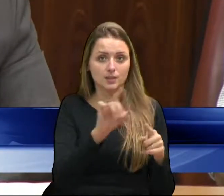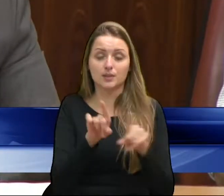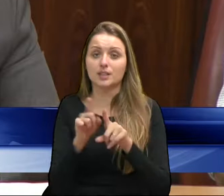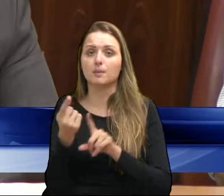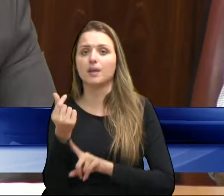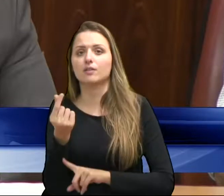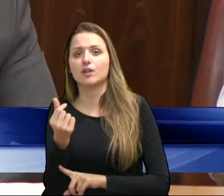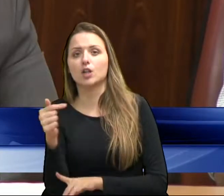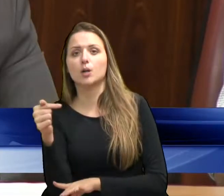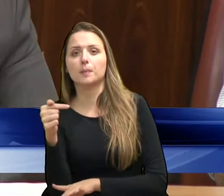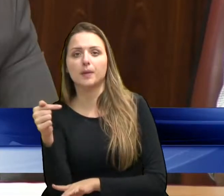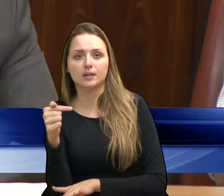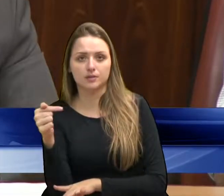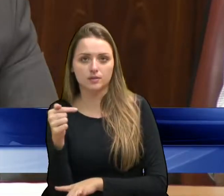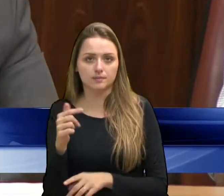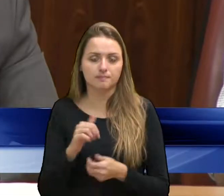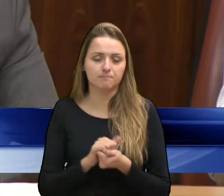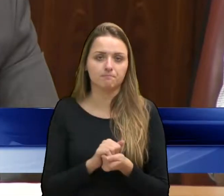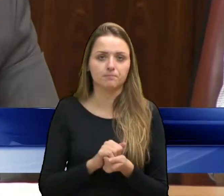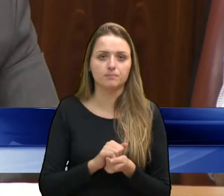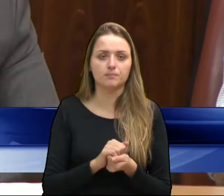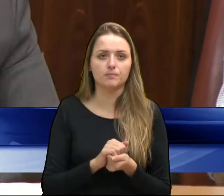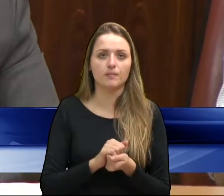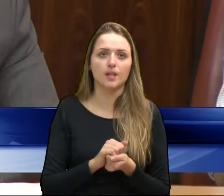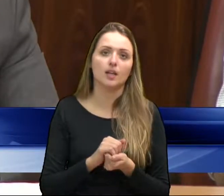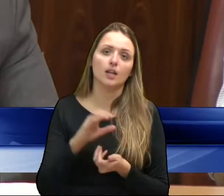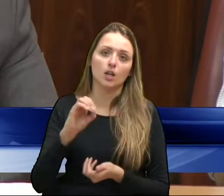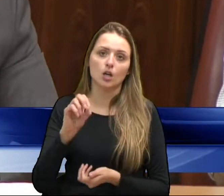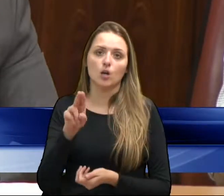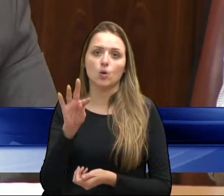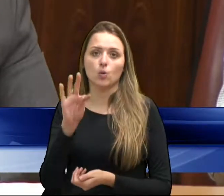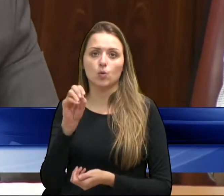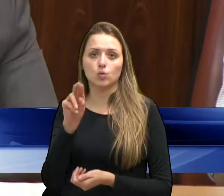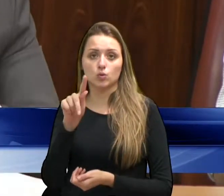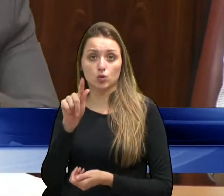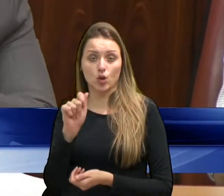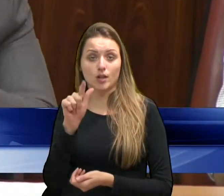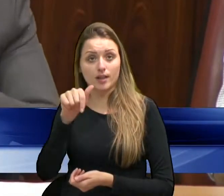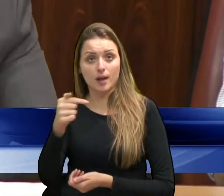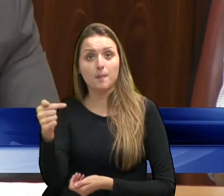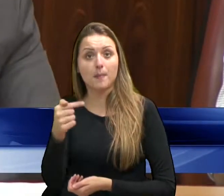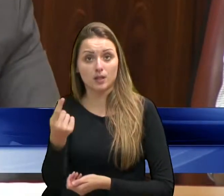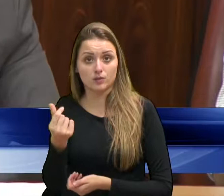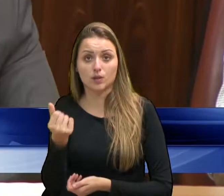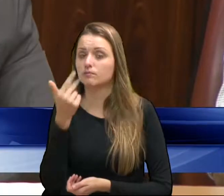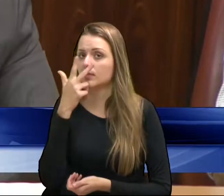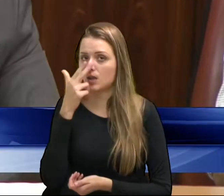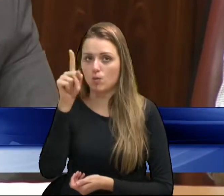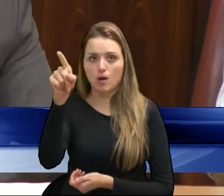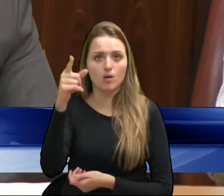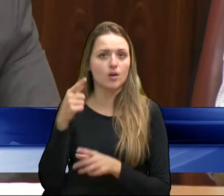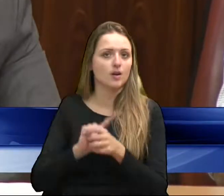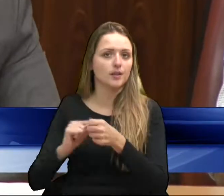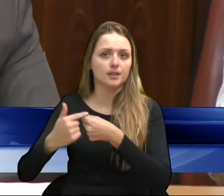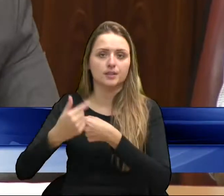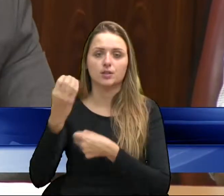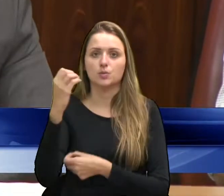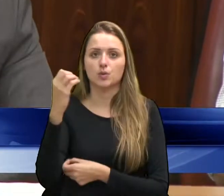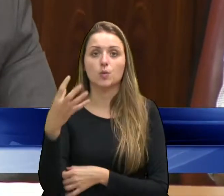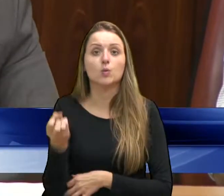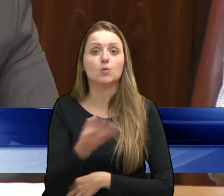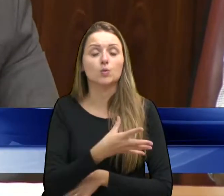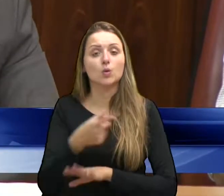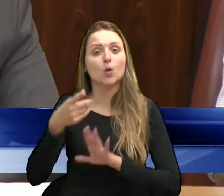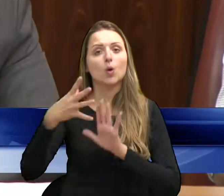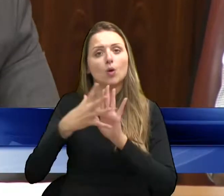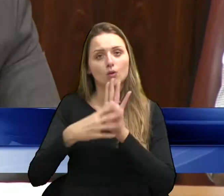Que a outorga possa ser paga, né? Porto Alegre, no novo modal